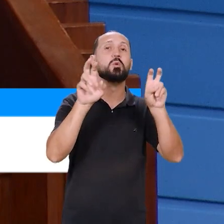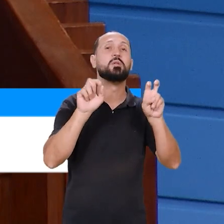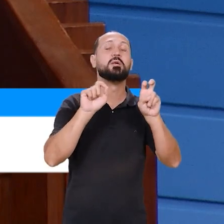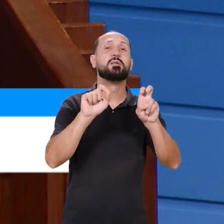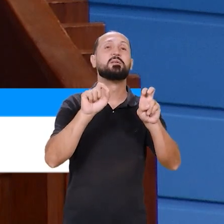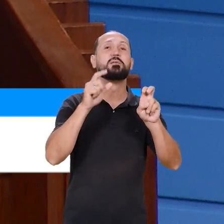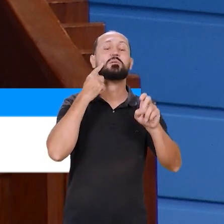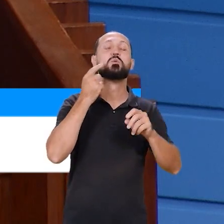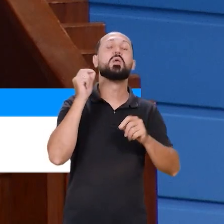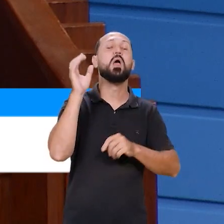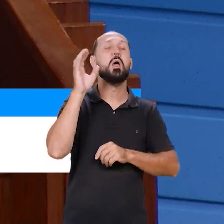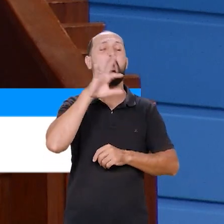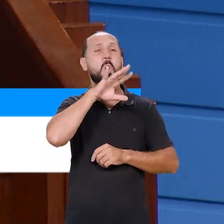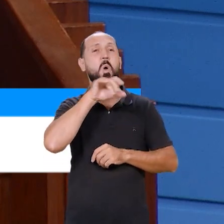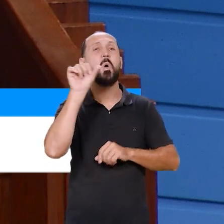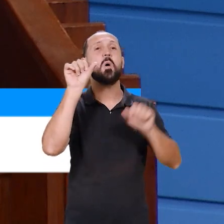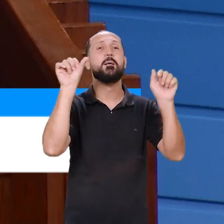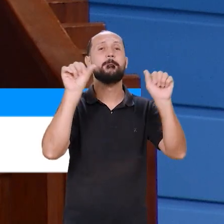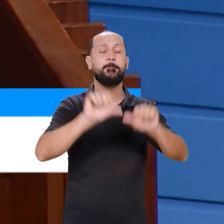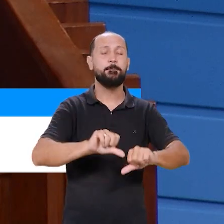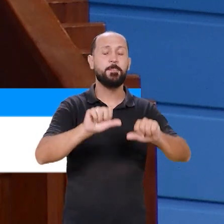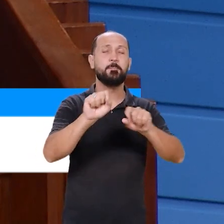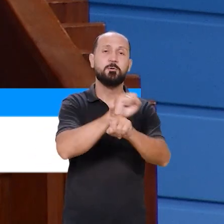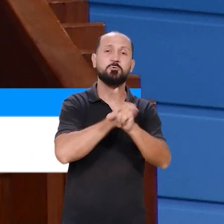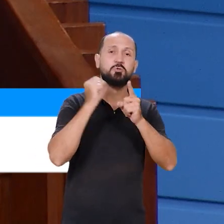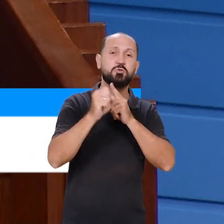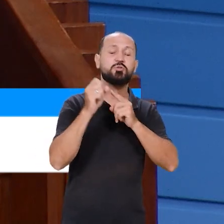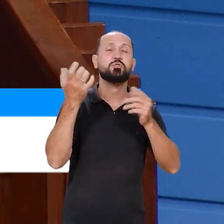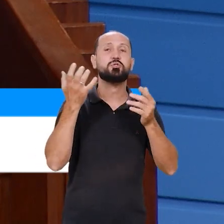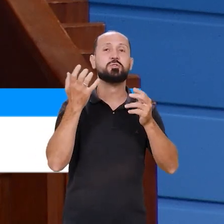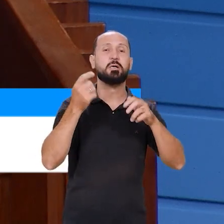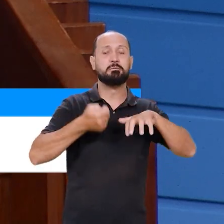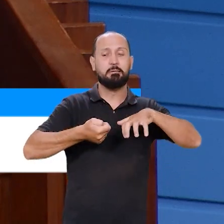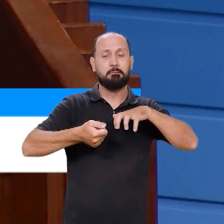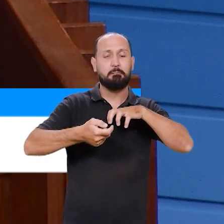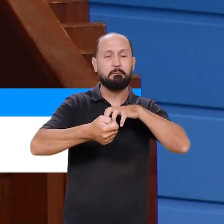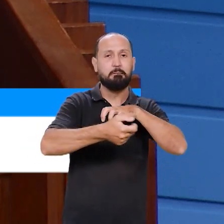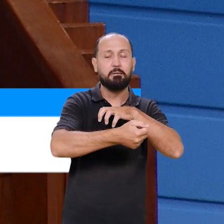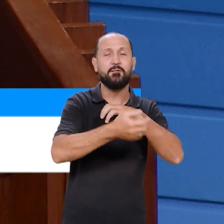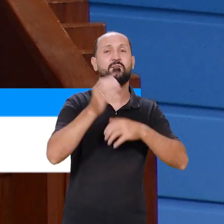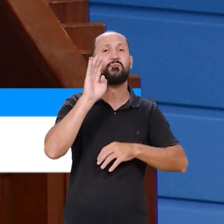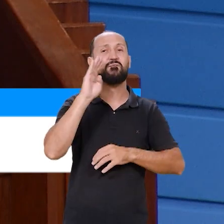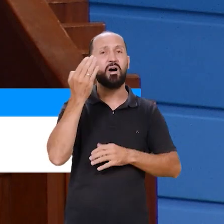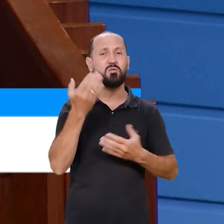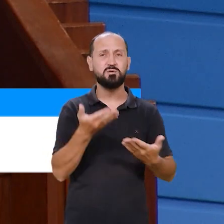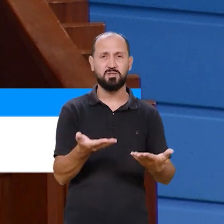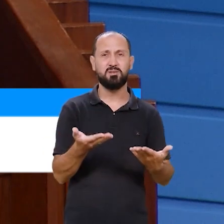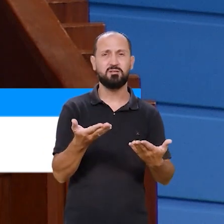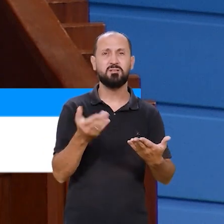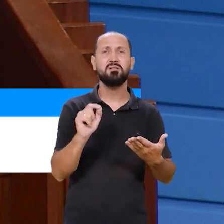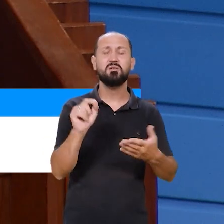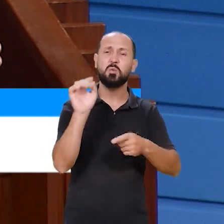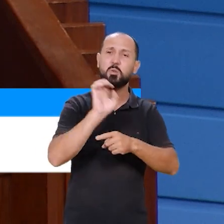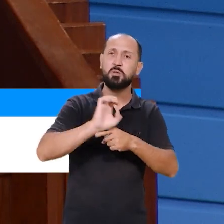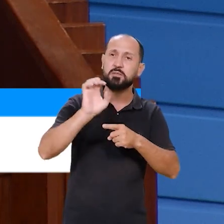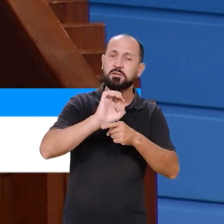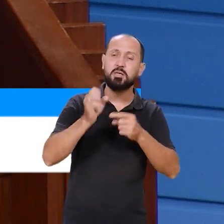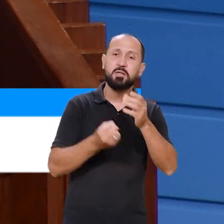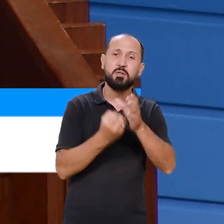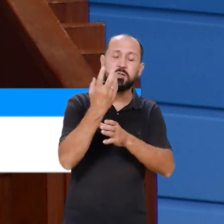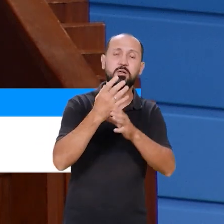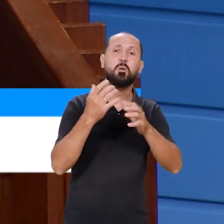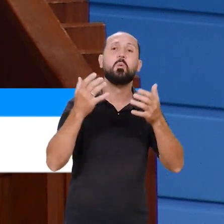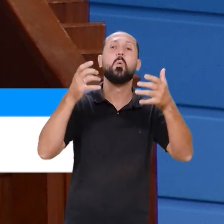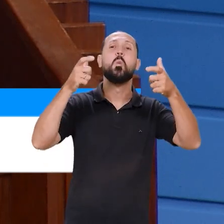sobre os males que causam à sociedade, divulgação de notícias falsas, e que o Estado estabeleça